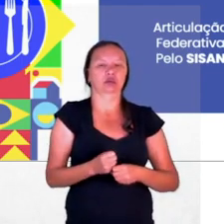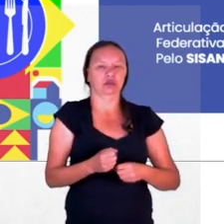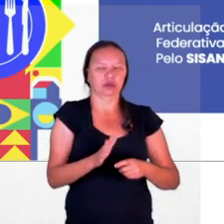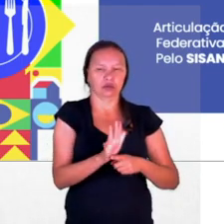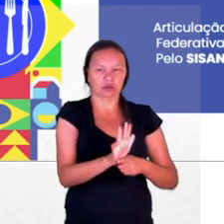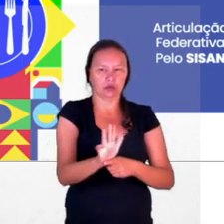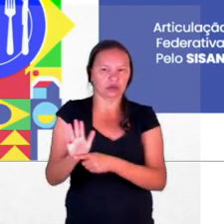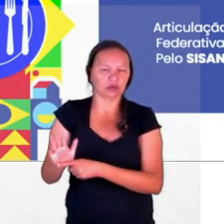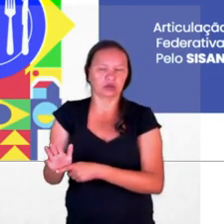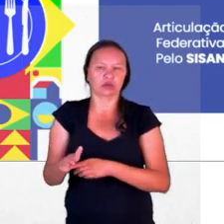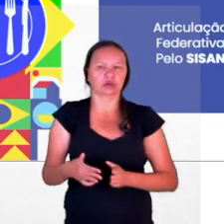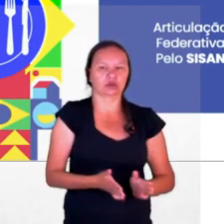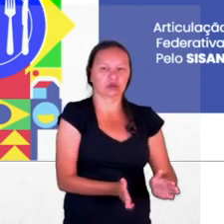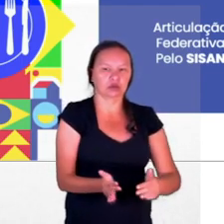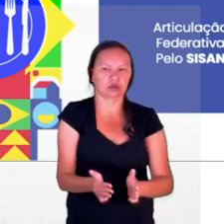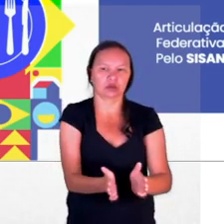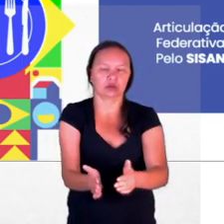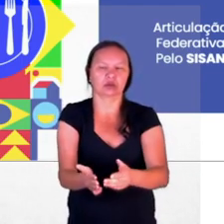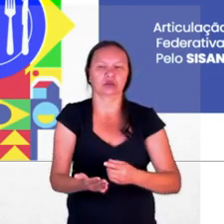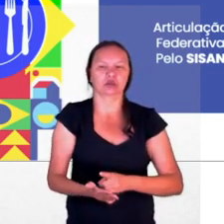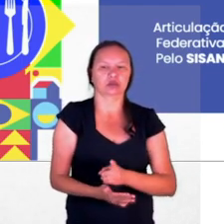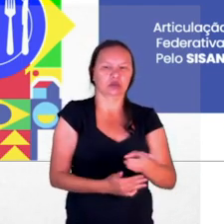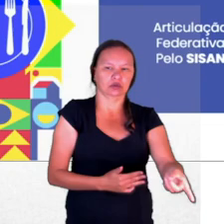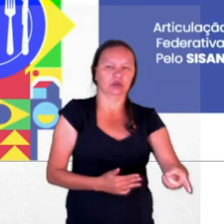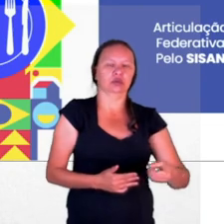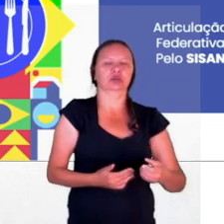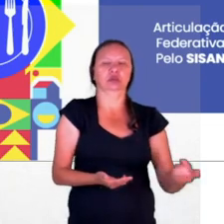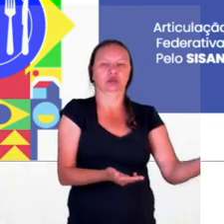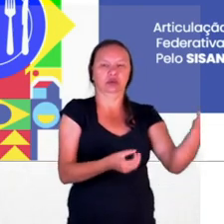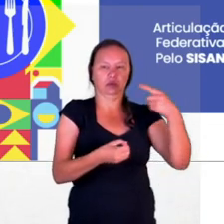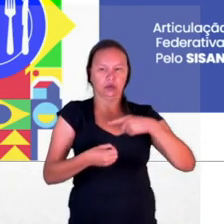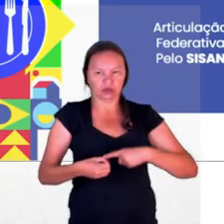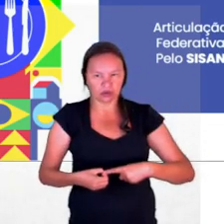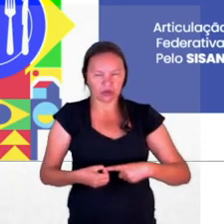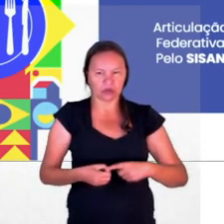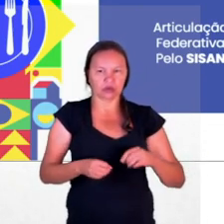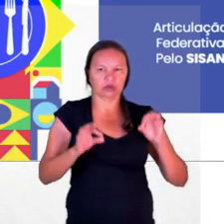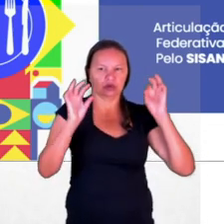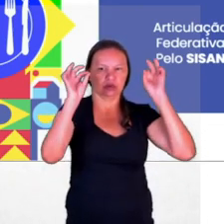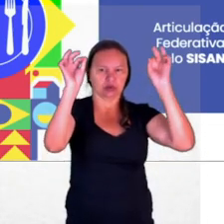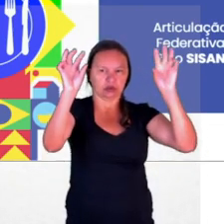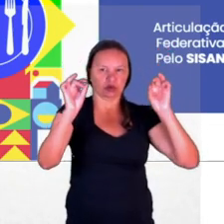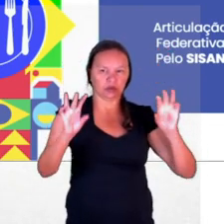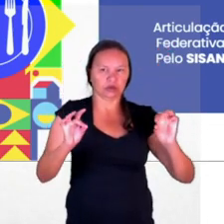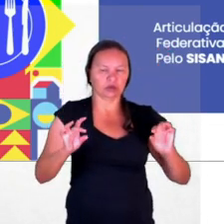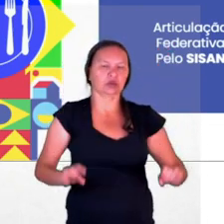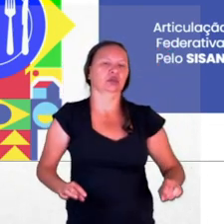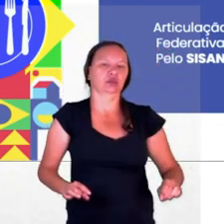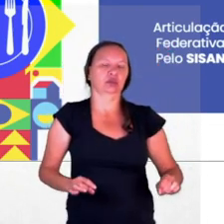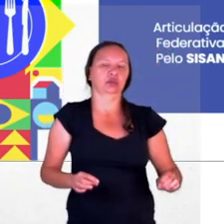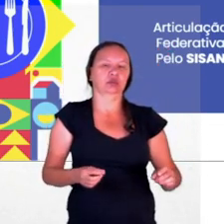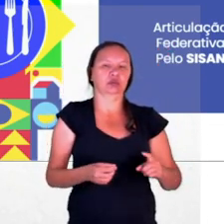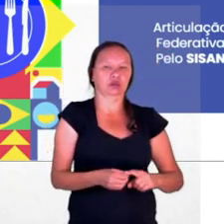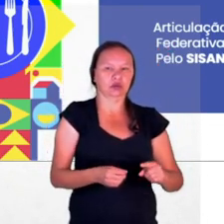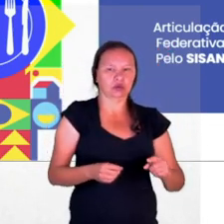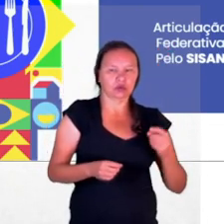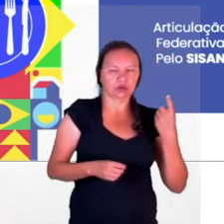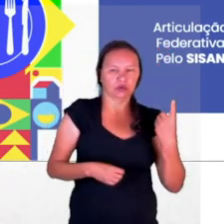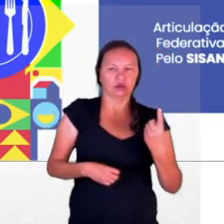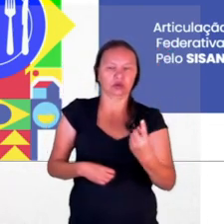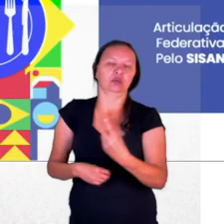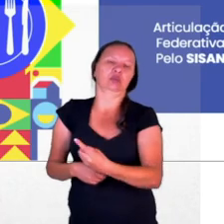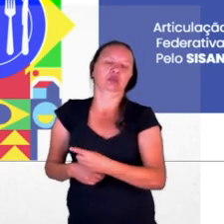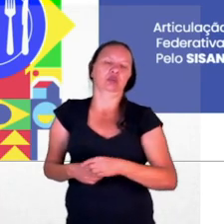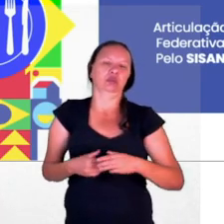né dos caminhos encaminhamentos possíveis né de trazendo aqui esse destaque do plano justamente então para identificação e monitoramento